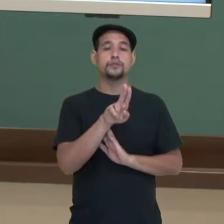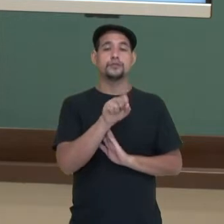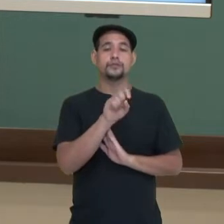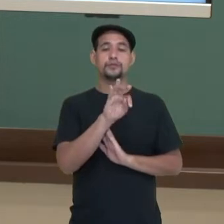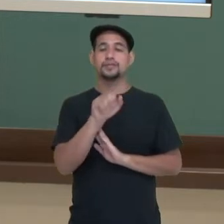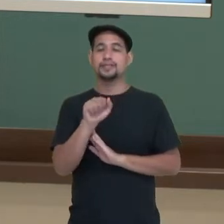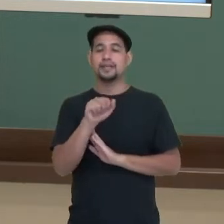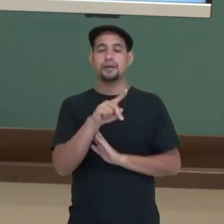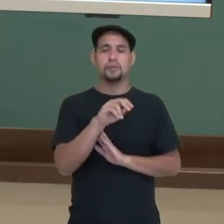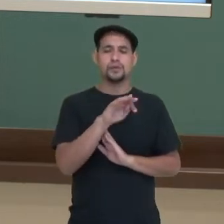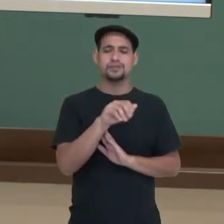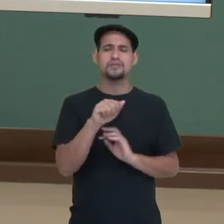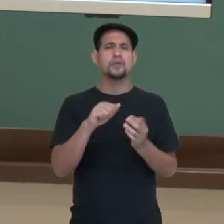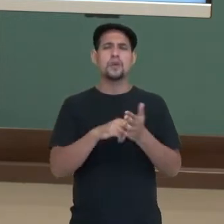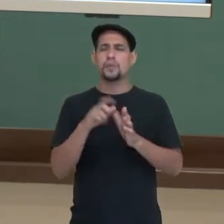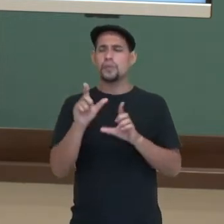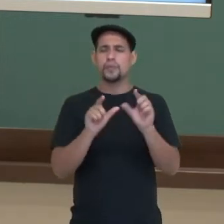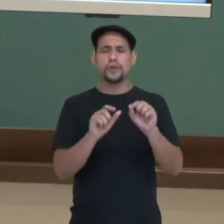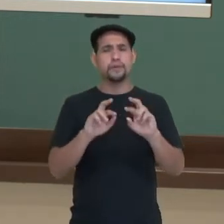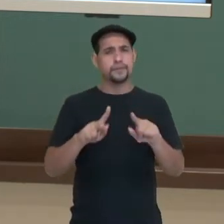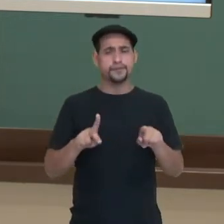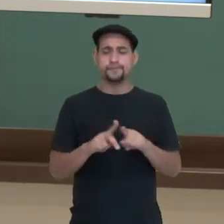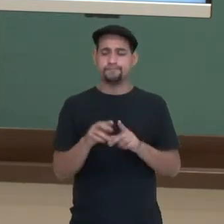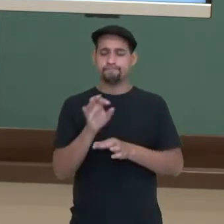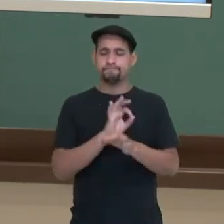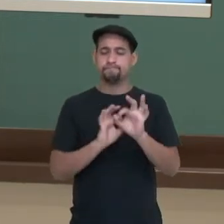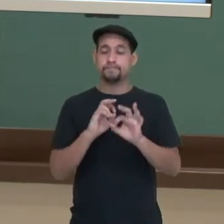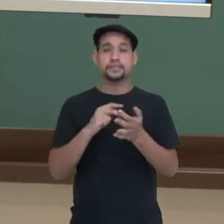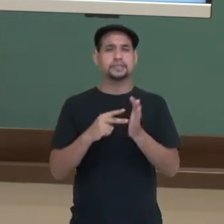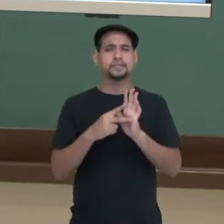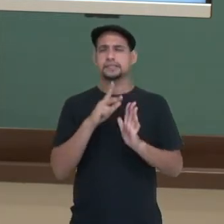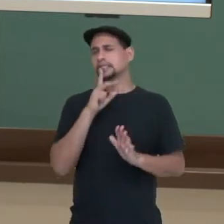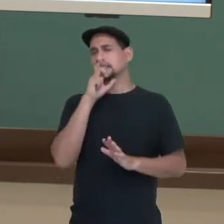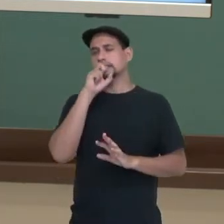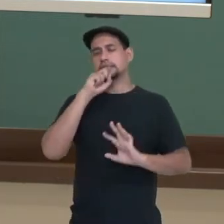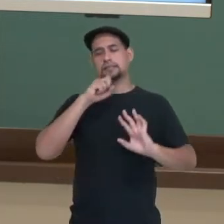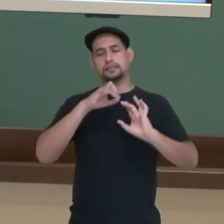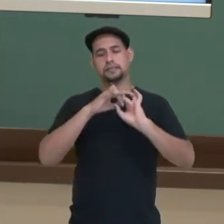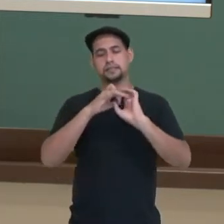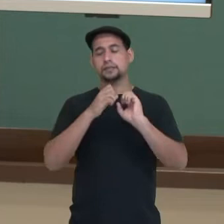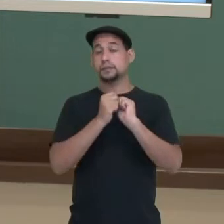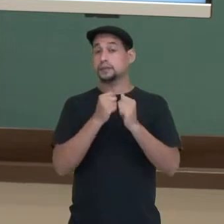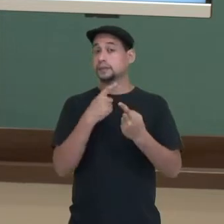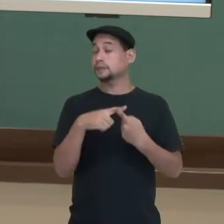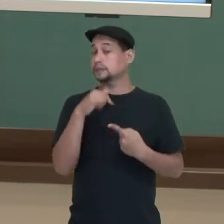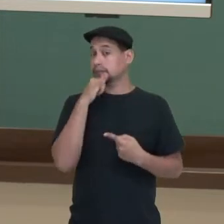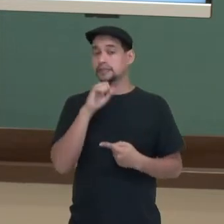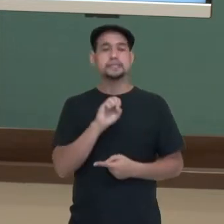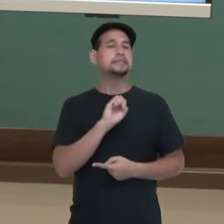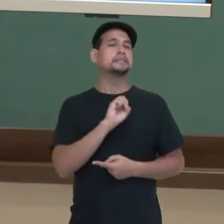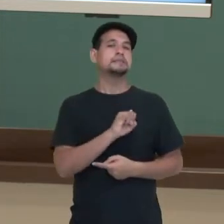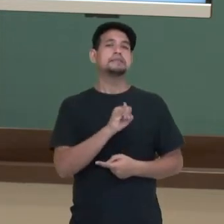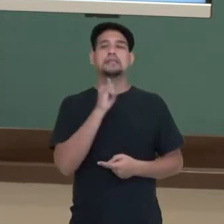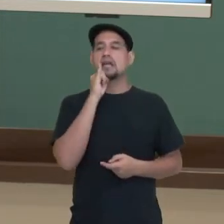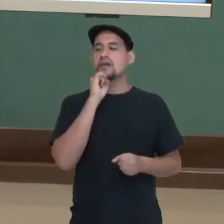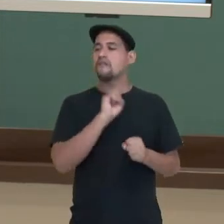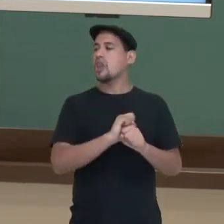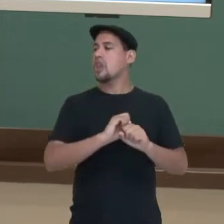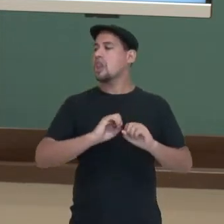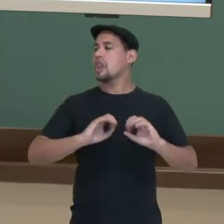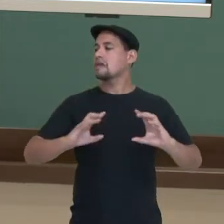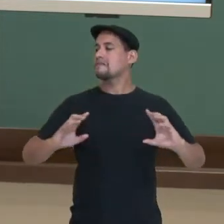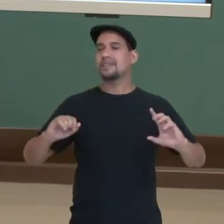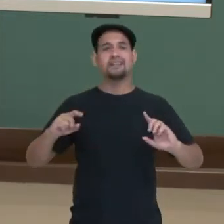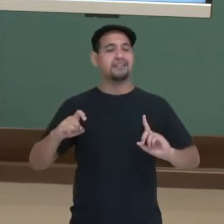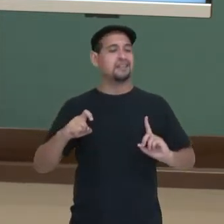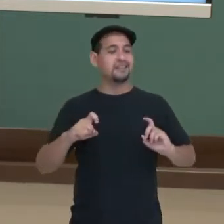com poucas substâncias intercelulares, são fortemente unidas, porque se elas fossem soltas, as